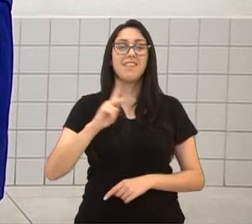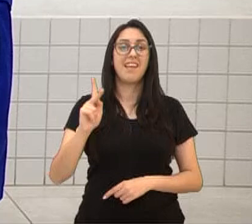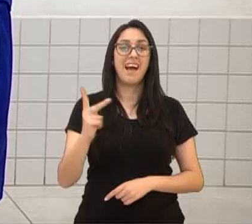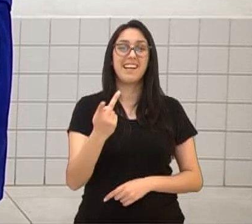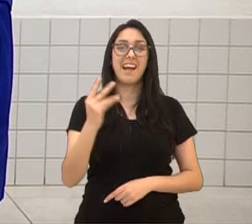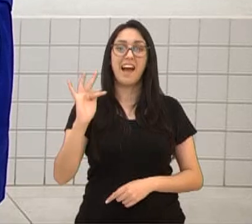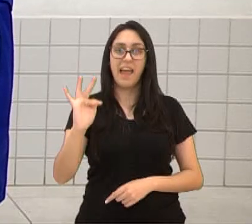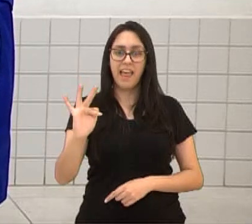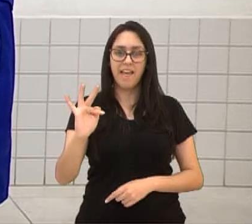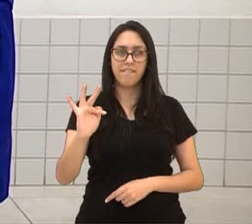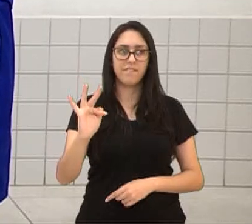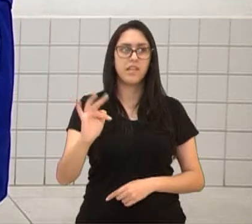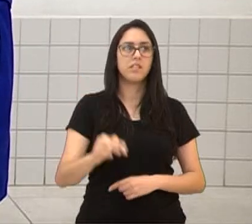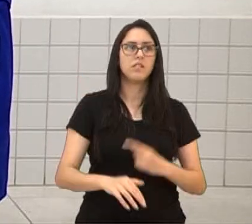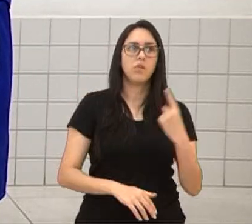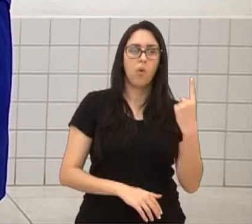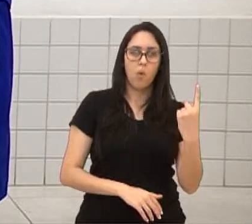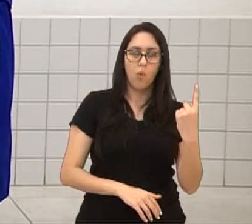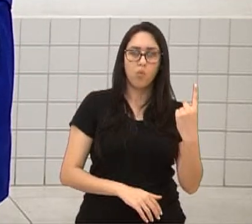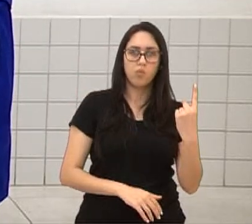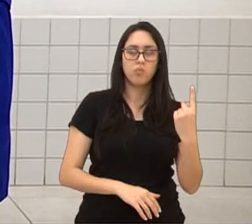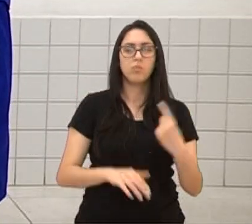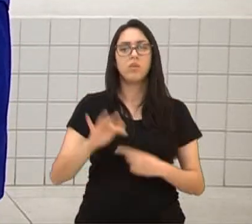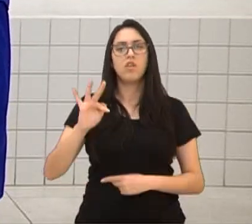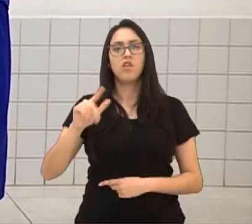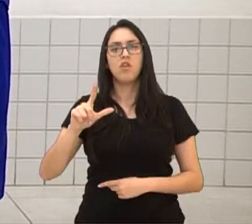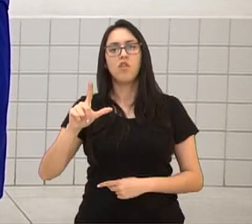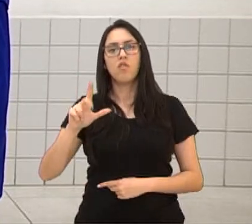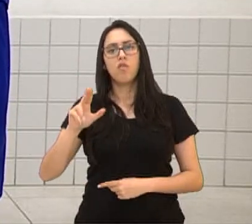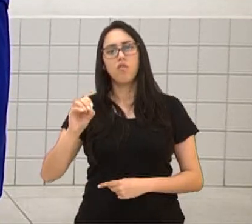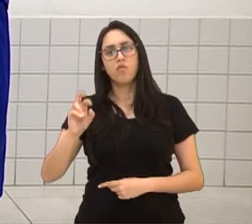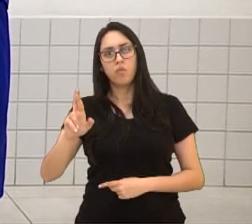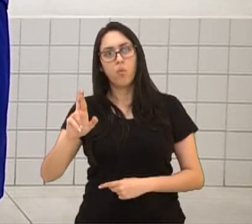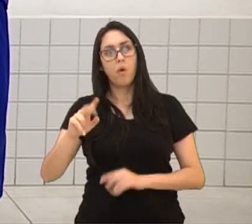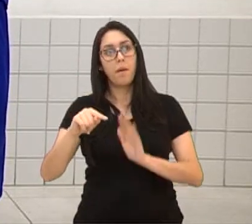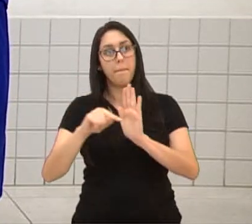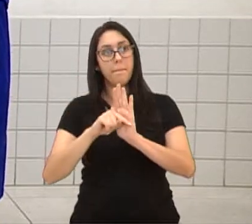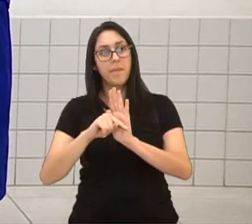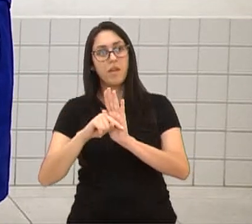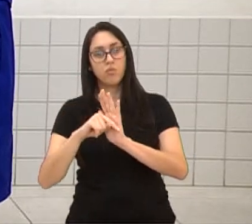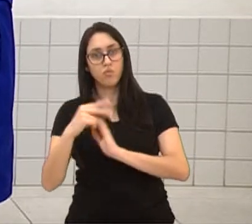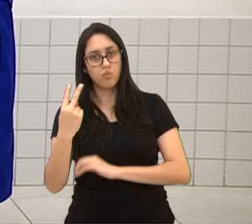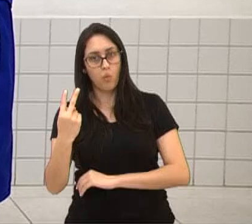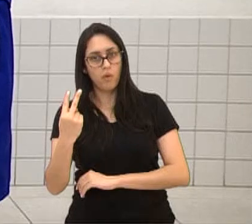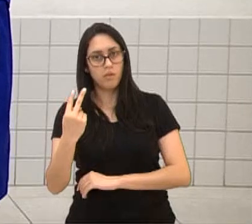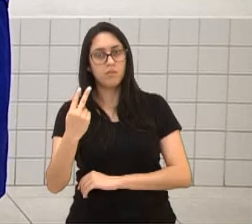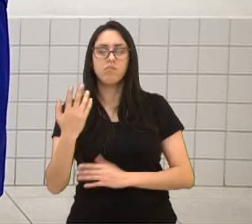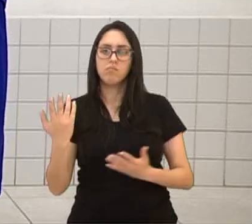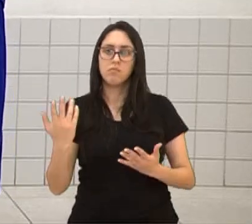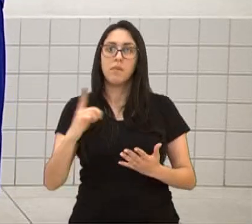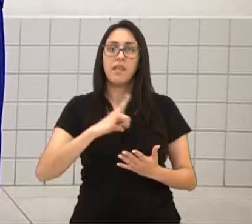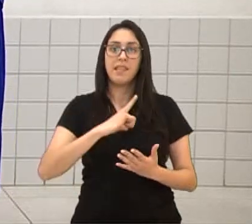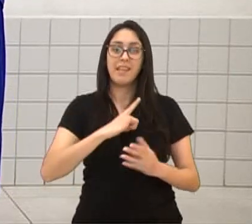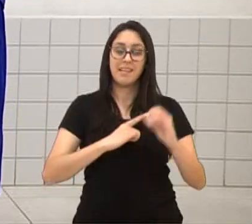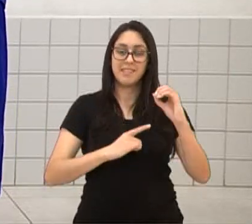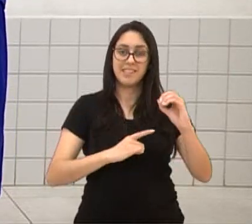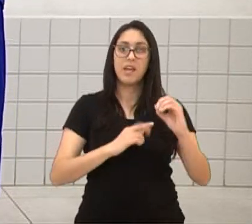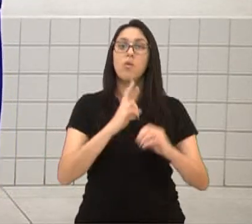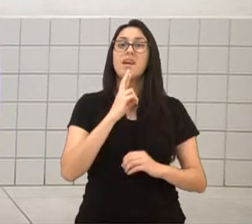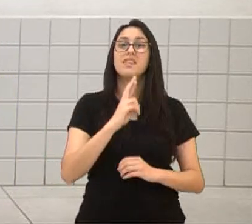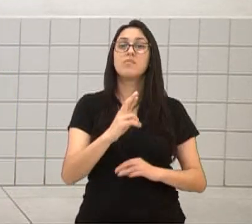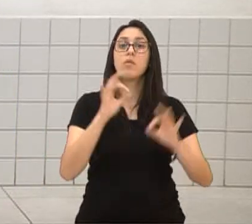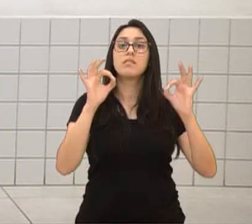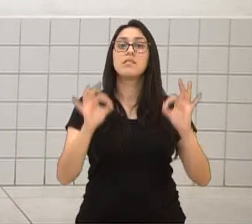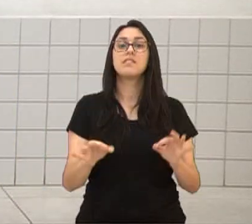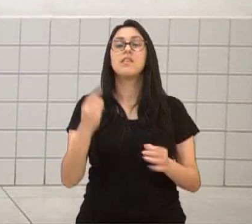o hidrogênio é mais 1 e o flúor menos 2. O oxigênio é uma substância simples, então é 0. Portanto, a alternativa